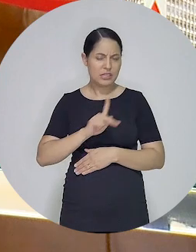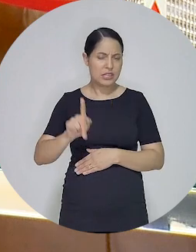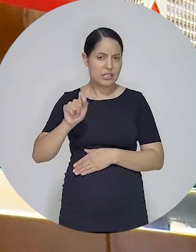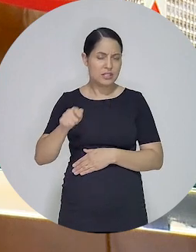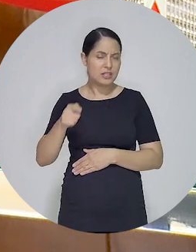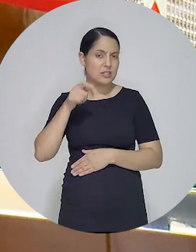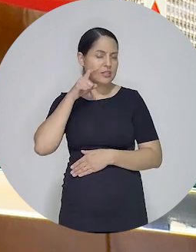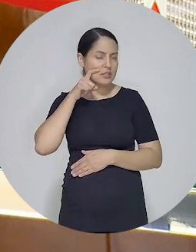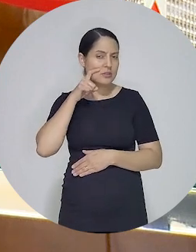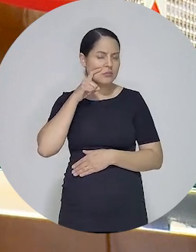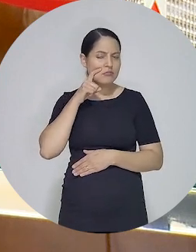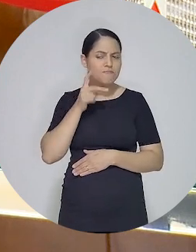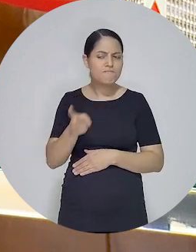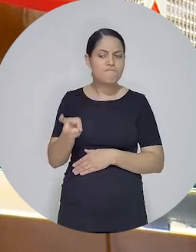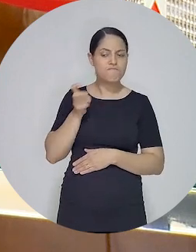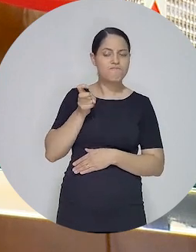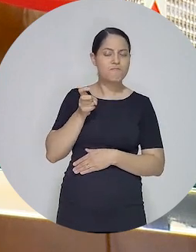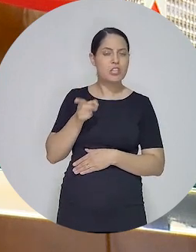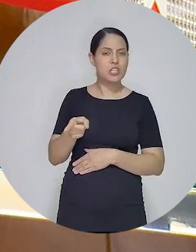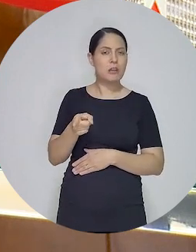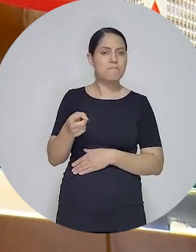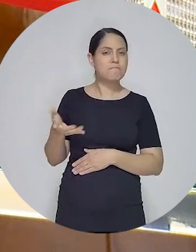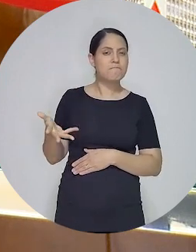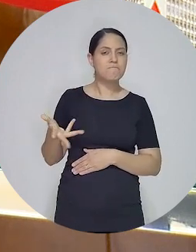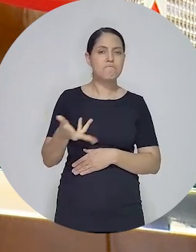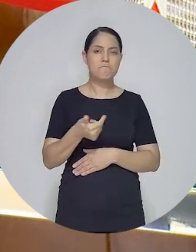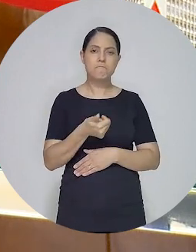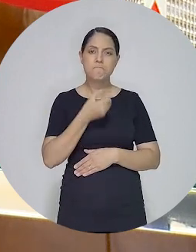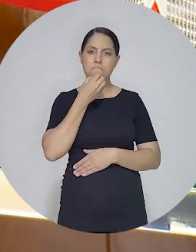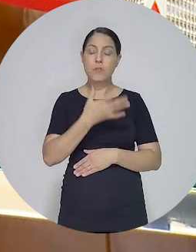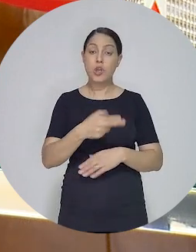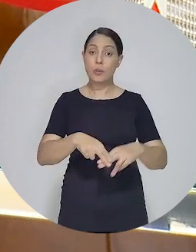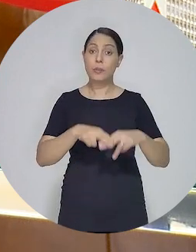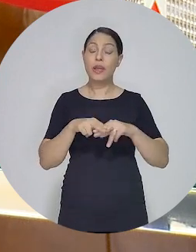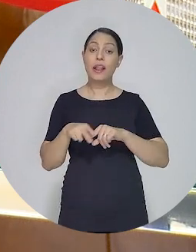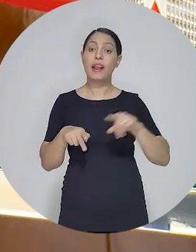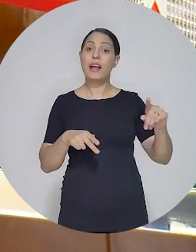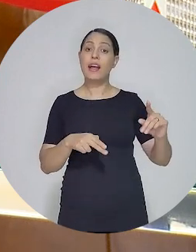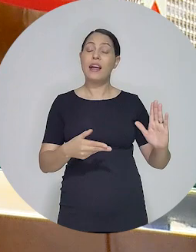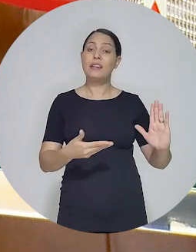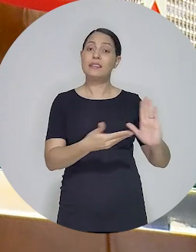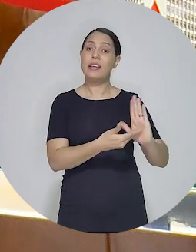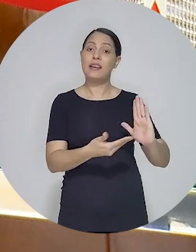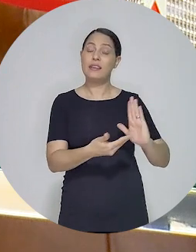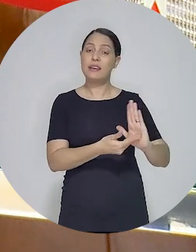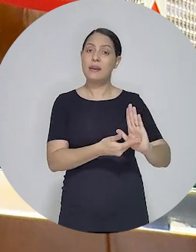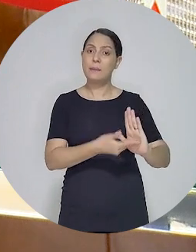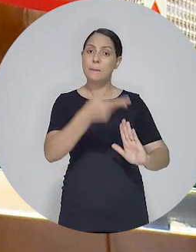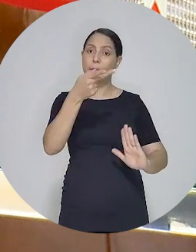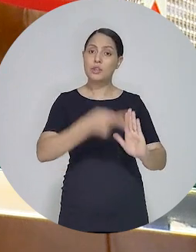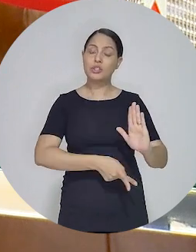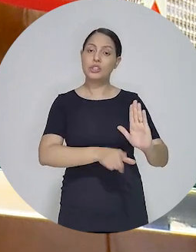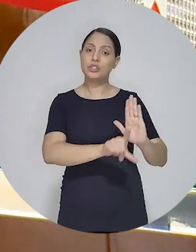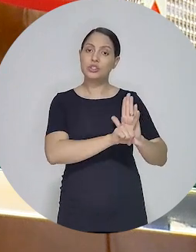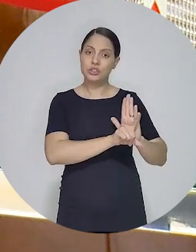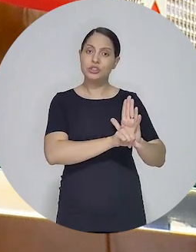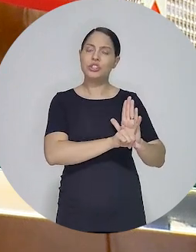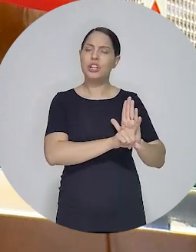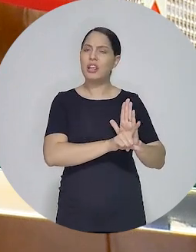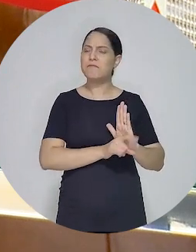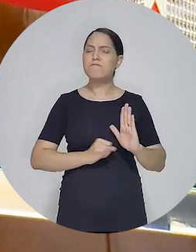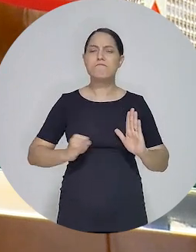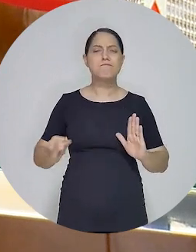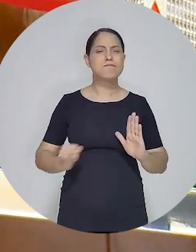já podemos vislumbrar a que veio, porque tivemos a aprovação na Câmara dos Deputados